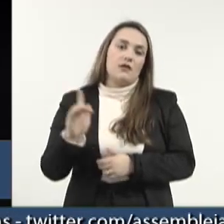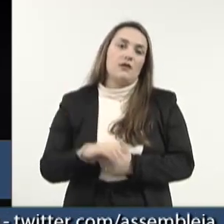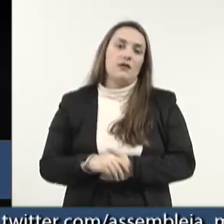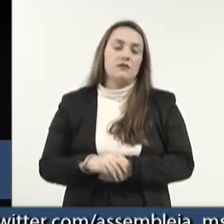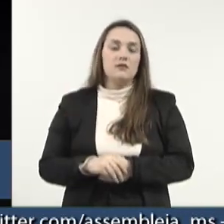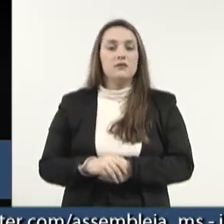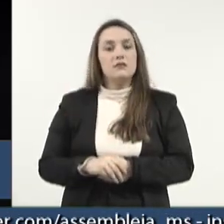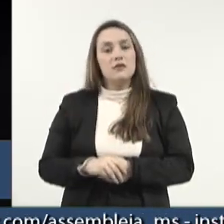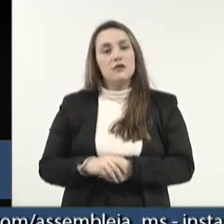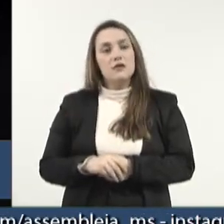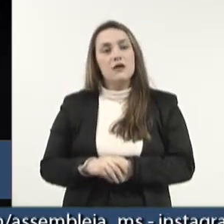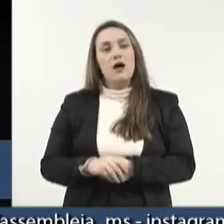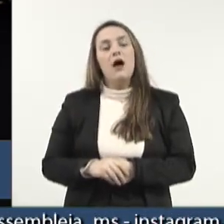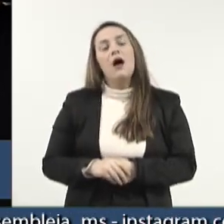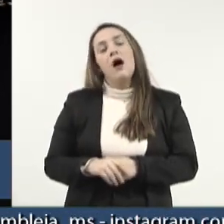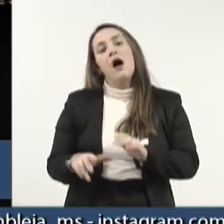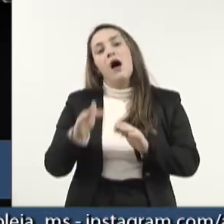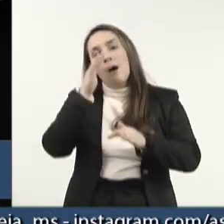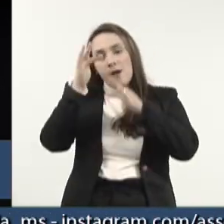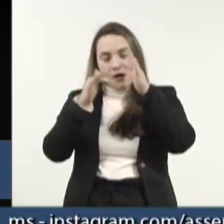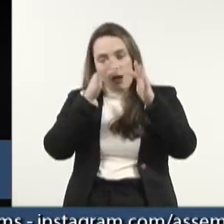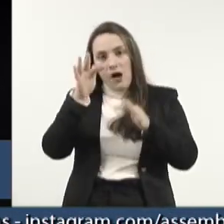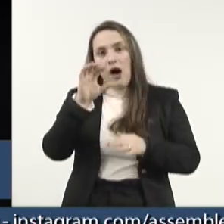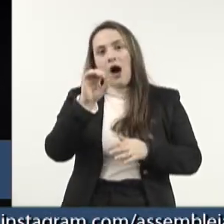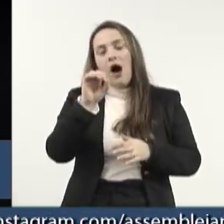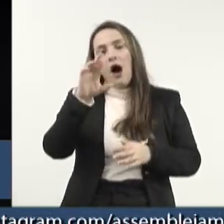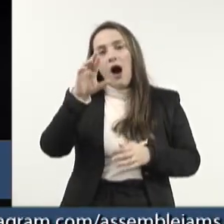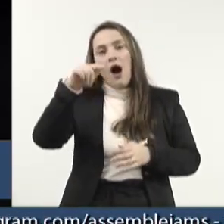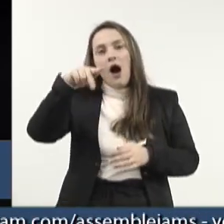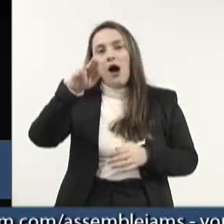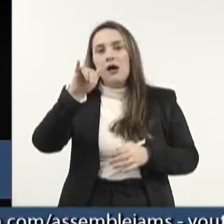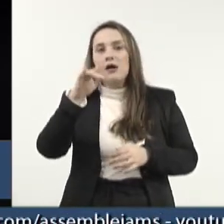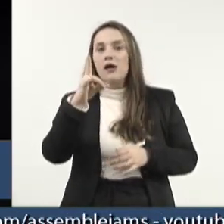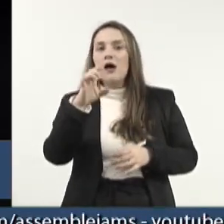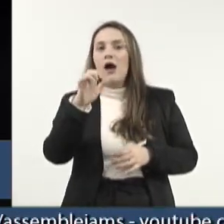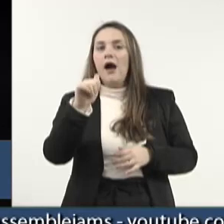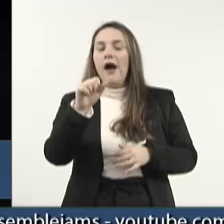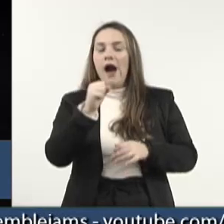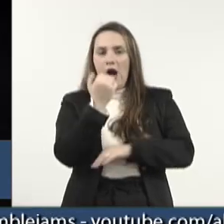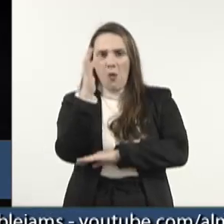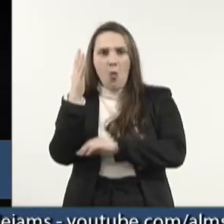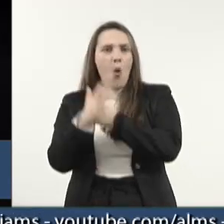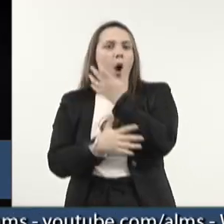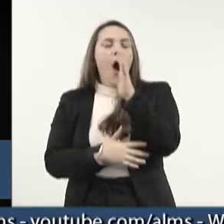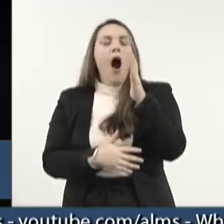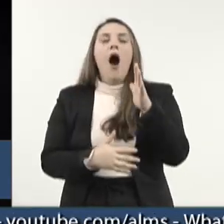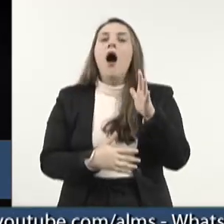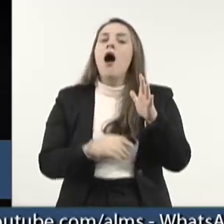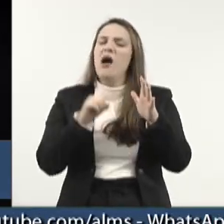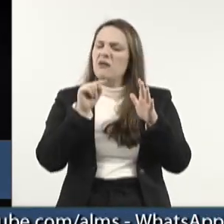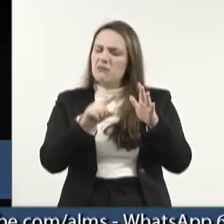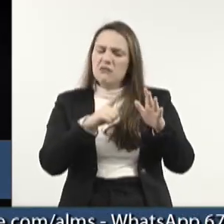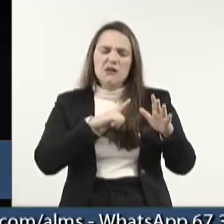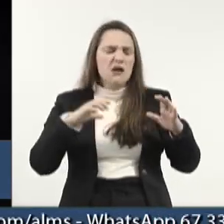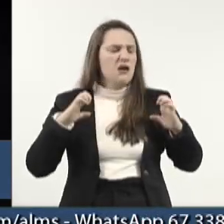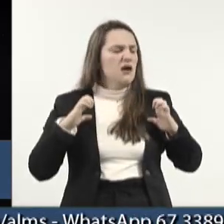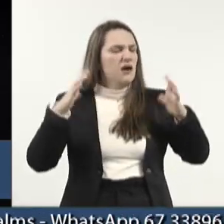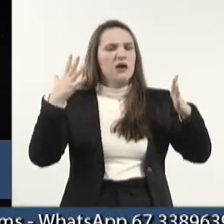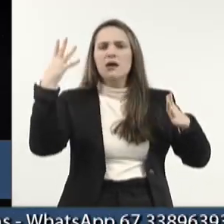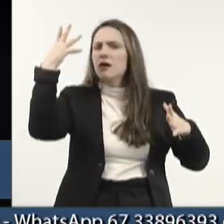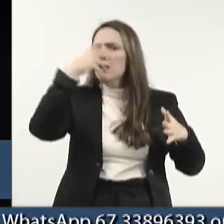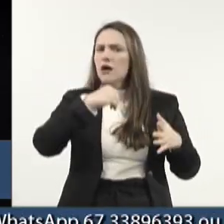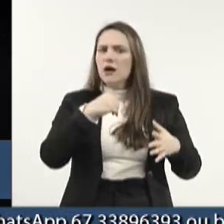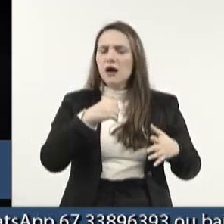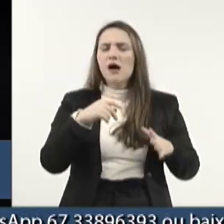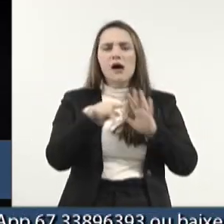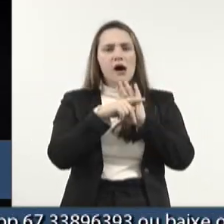Campo Grandense de Orquidofilia e Ambientalismo, em nome de toda a organização, pelo grandioso evento das